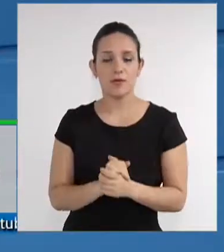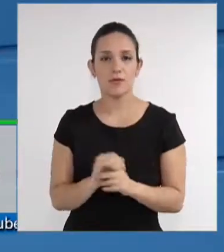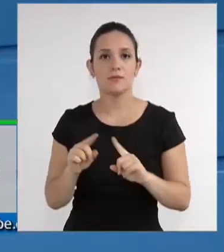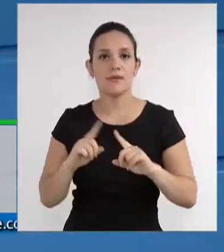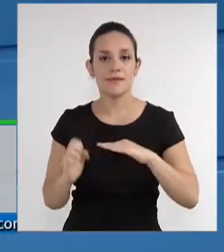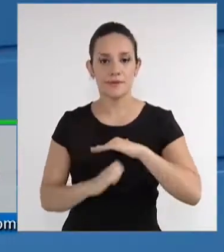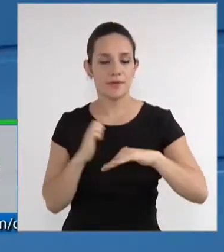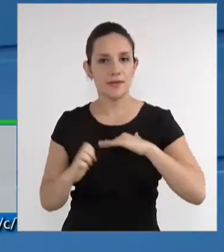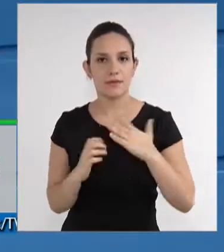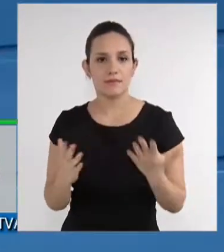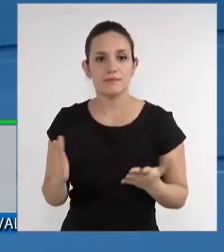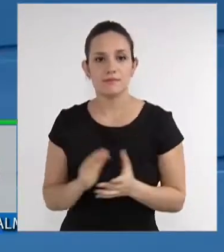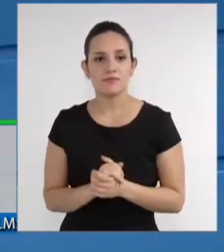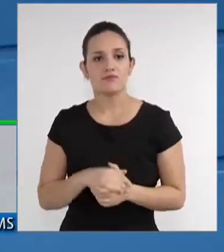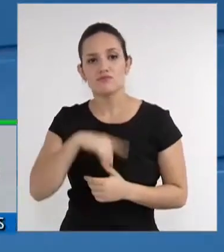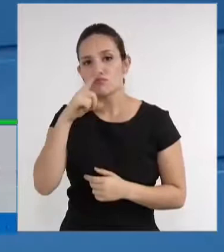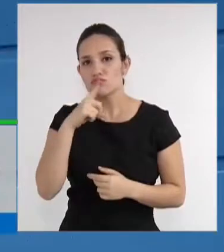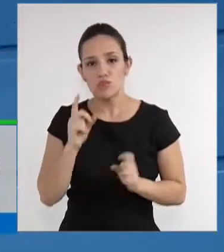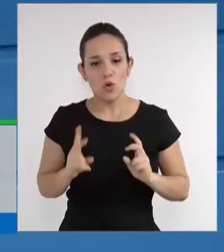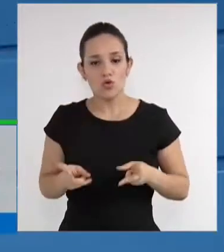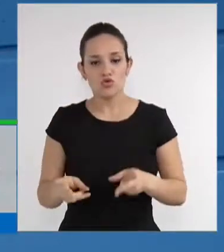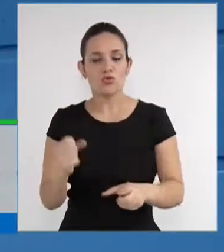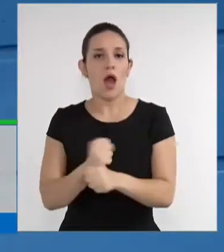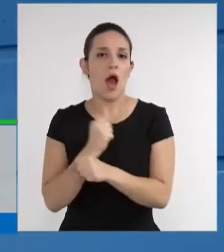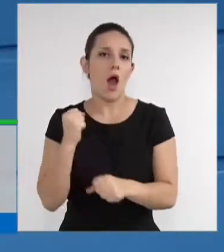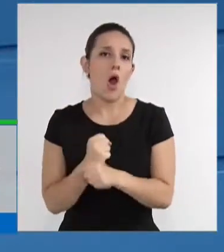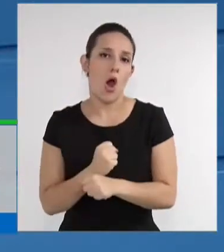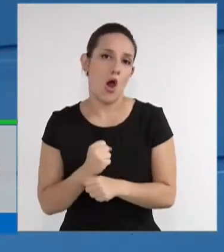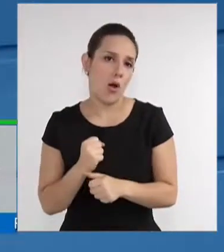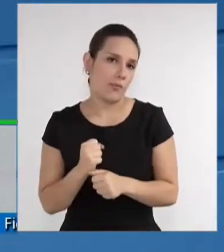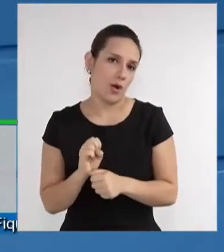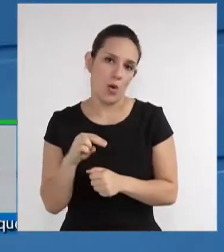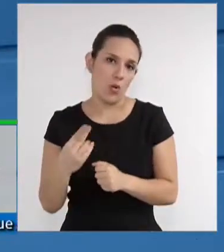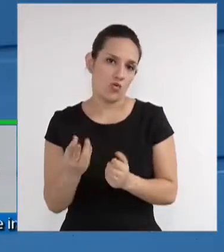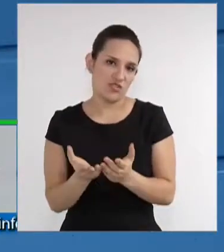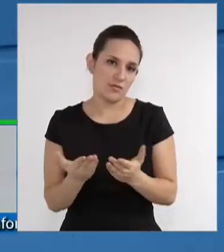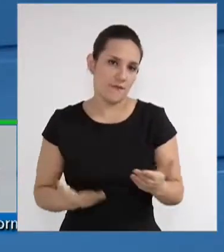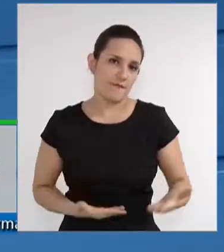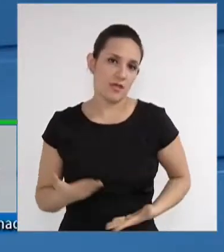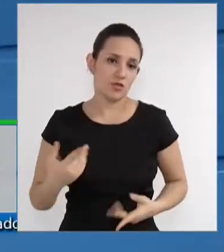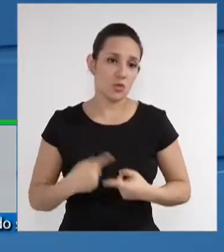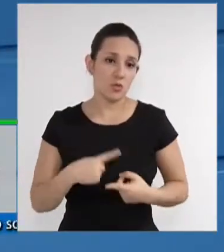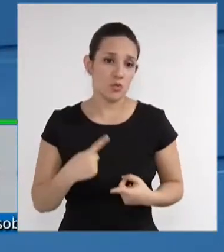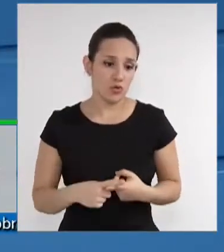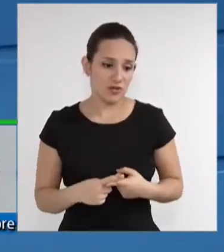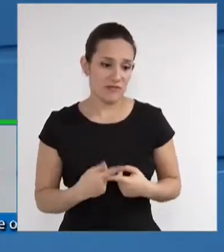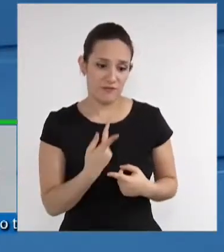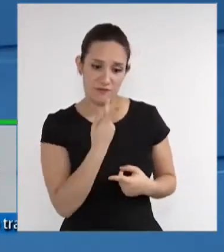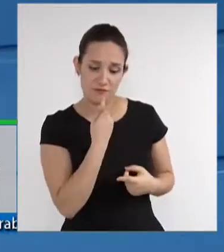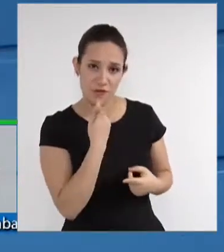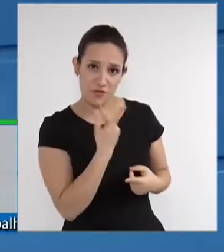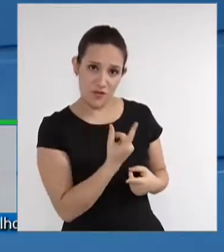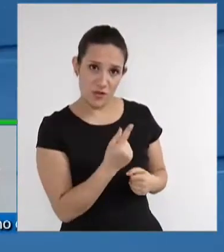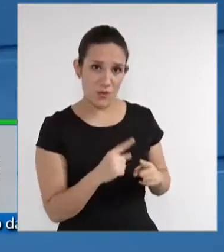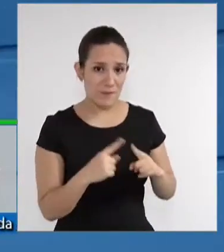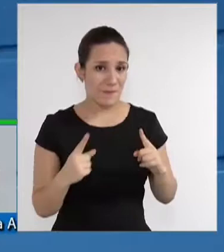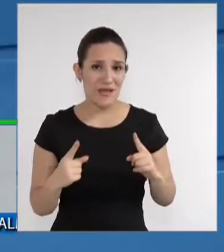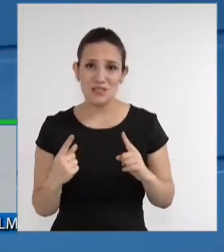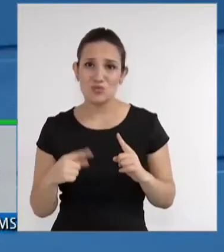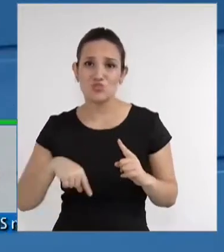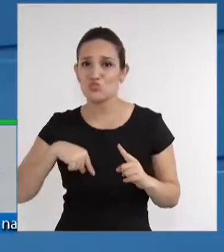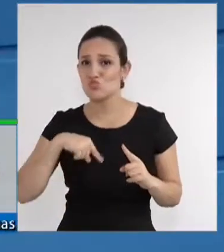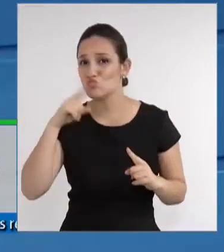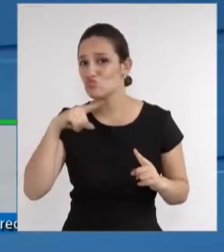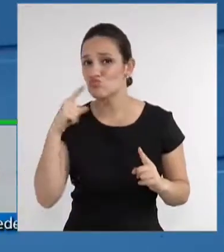empresa também não consegue tocar a obra, por quê? Porque, em função de uma situação que é previsto, mas não